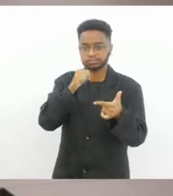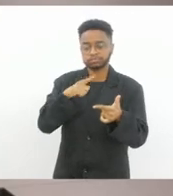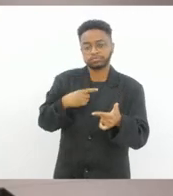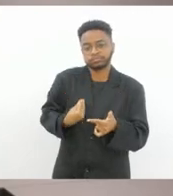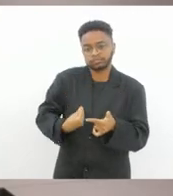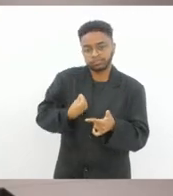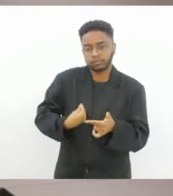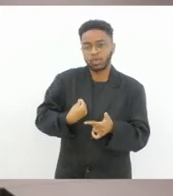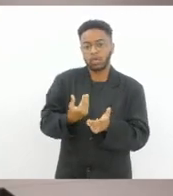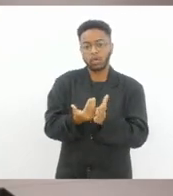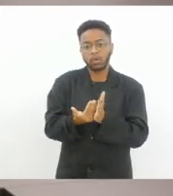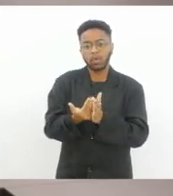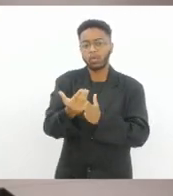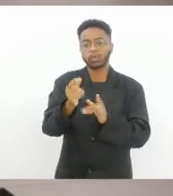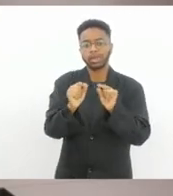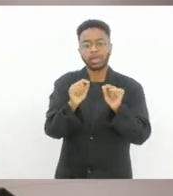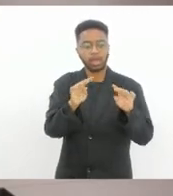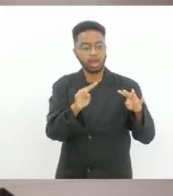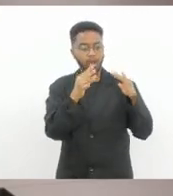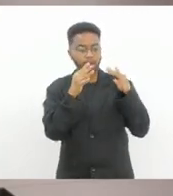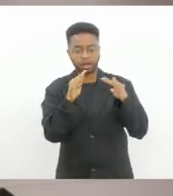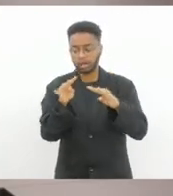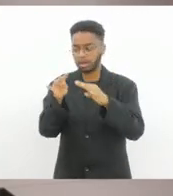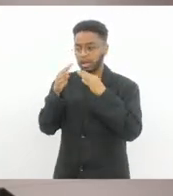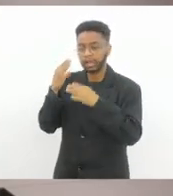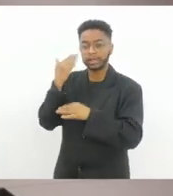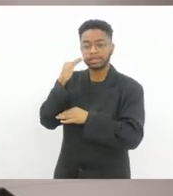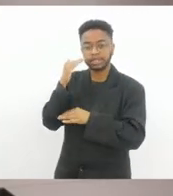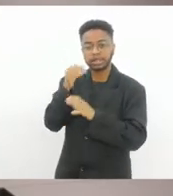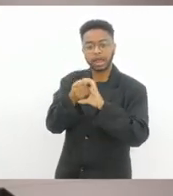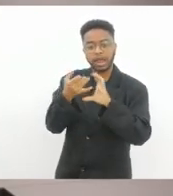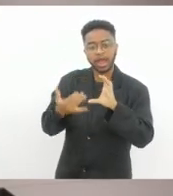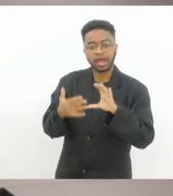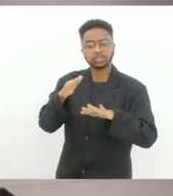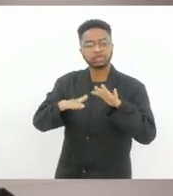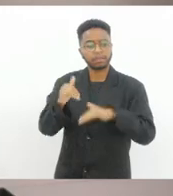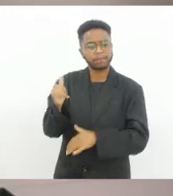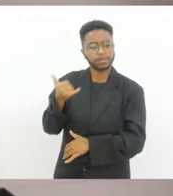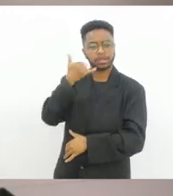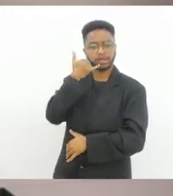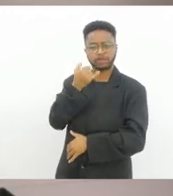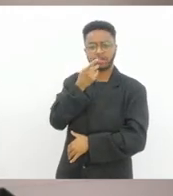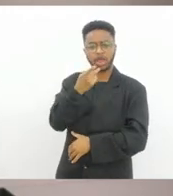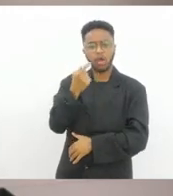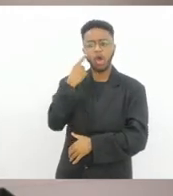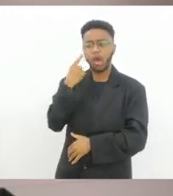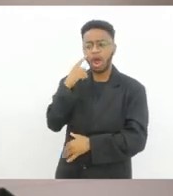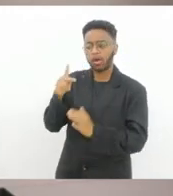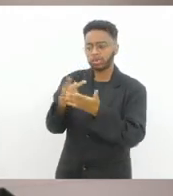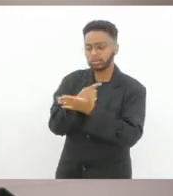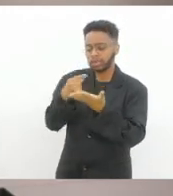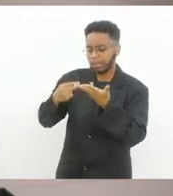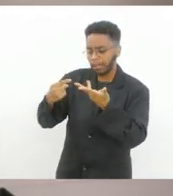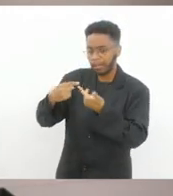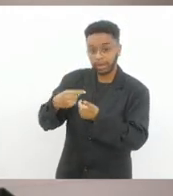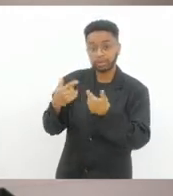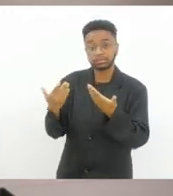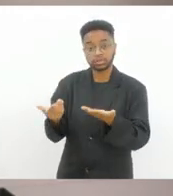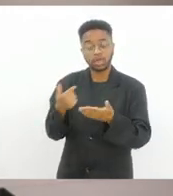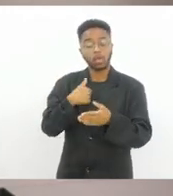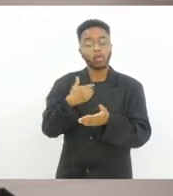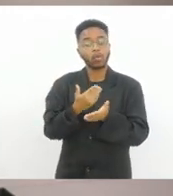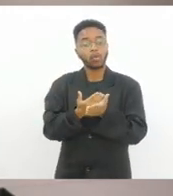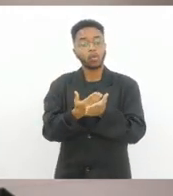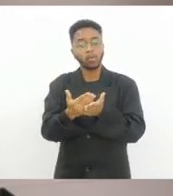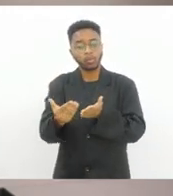elas começaram a escutar, entender os sinais. Às vezes elas me ligavam, Ana, eu passei por isso. Então eu comecei. Nisso